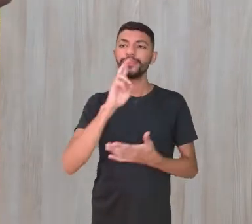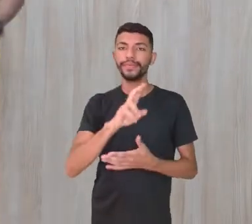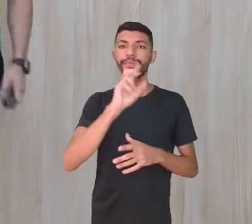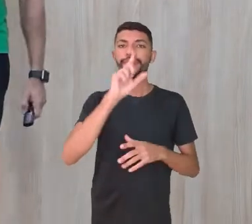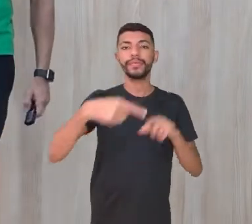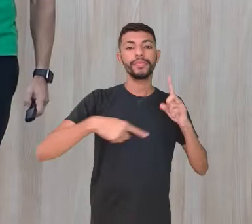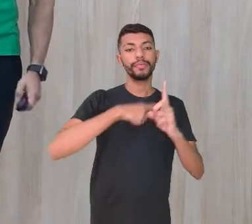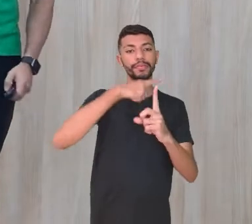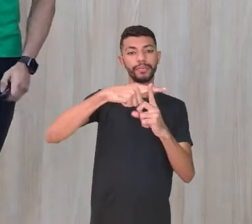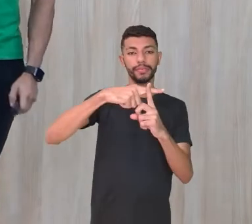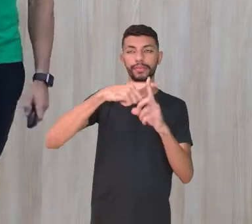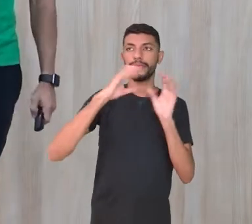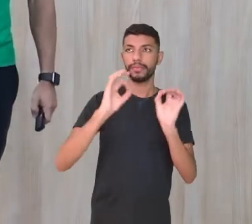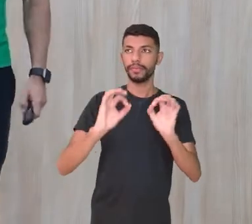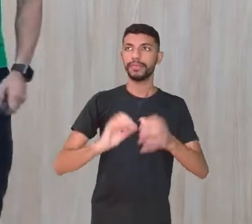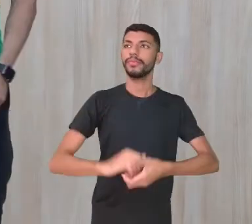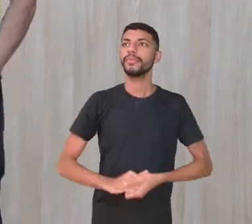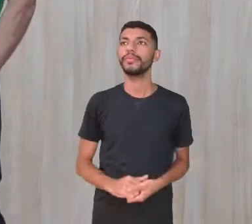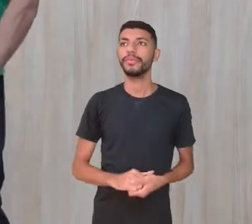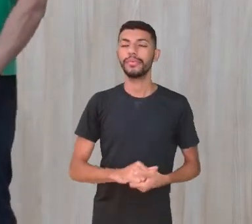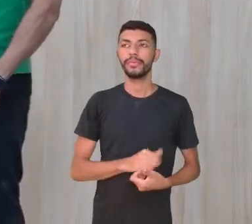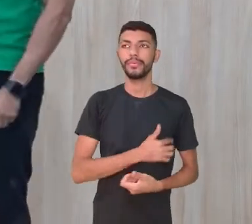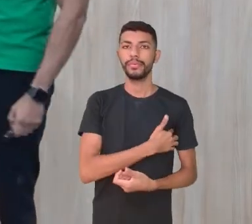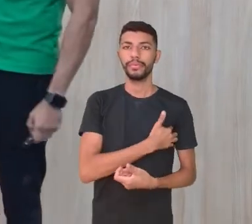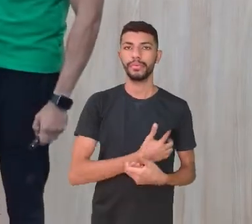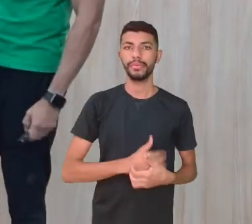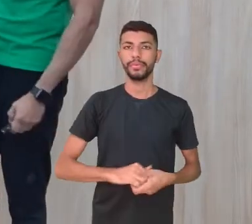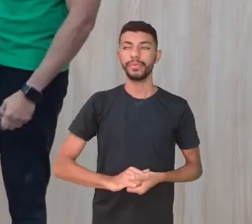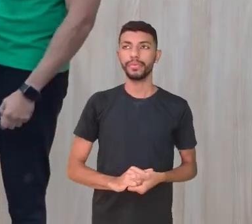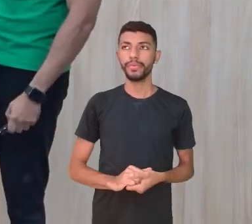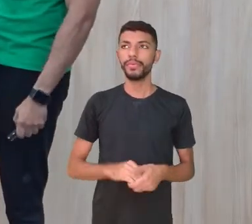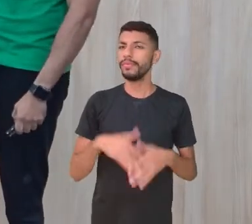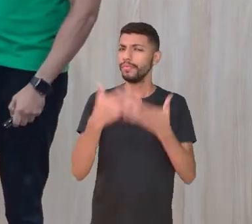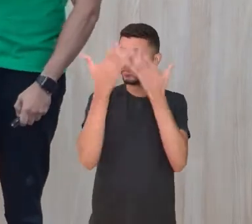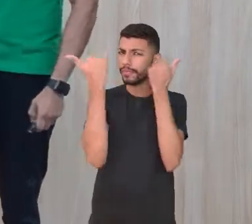é positivo, certo? Então não esquece aí